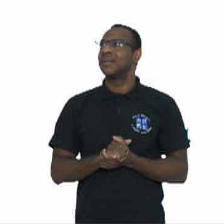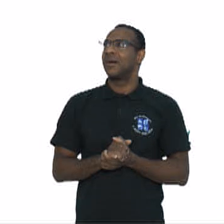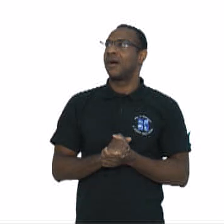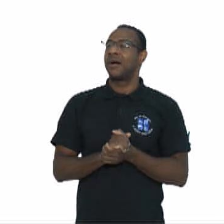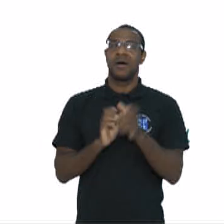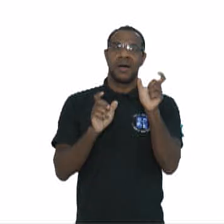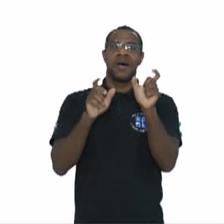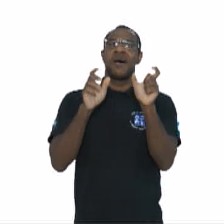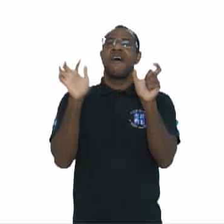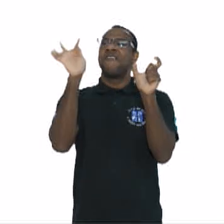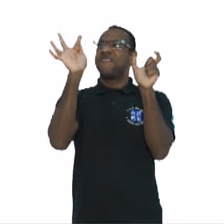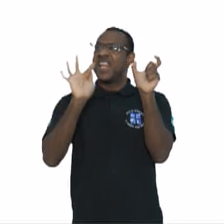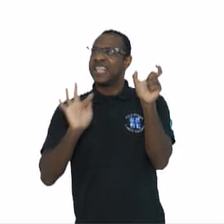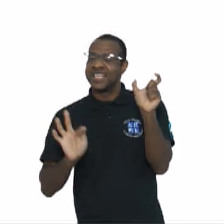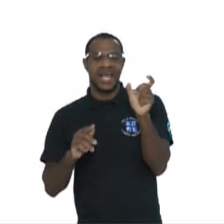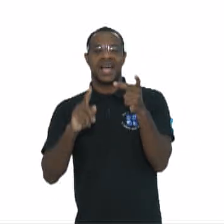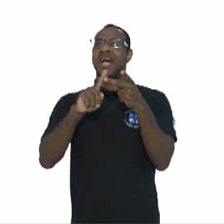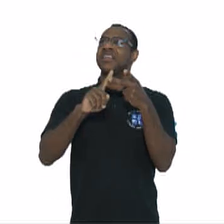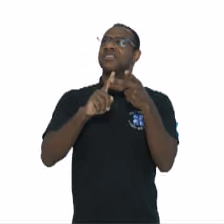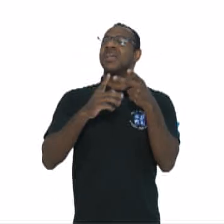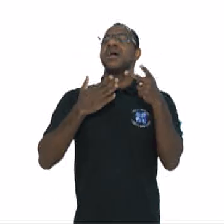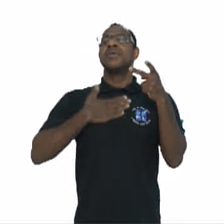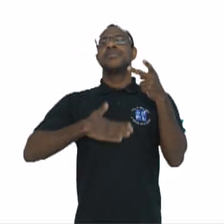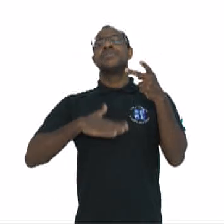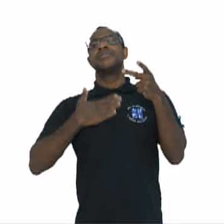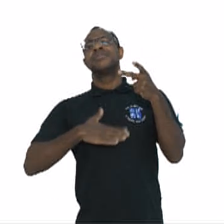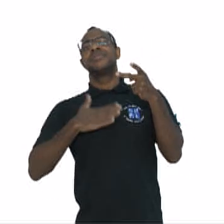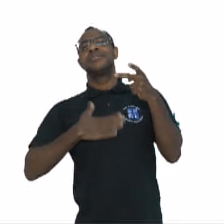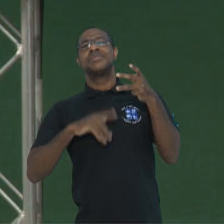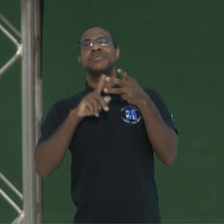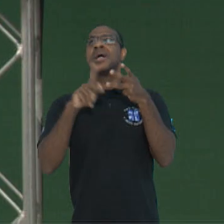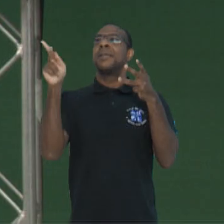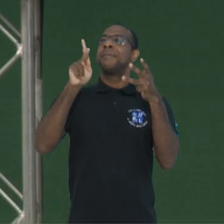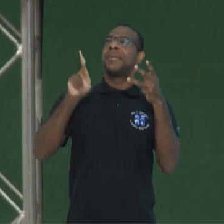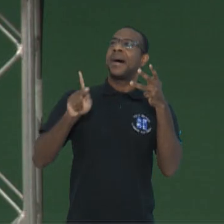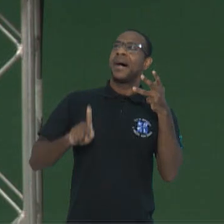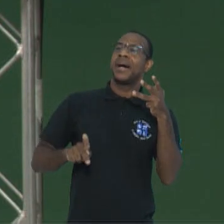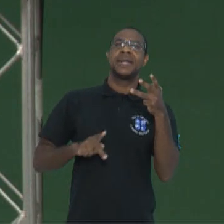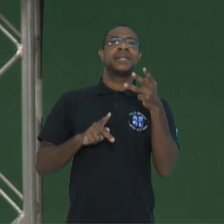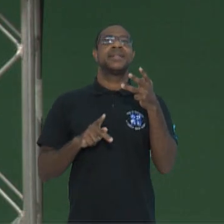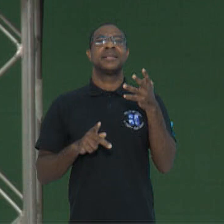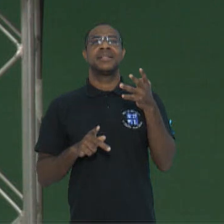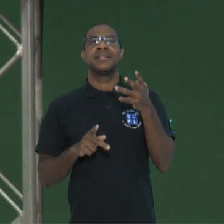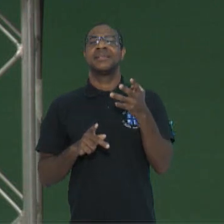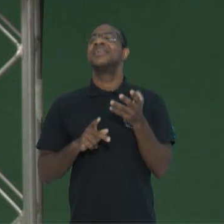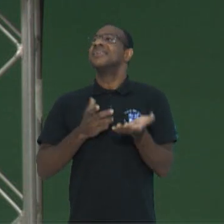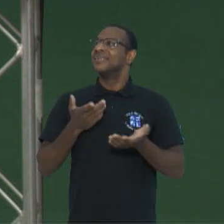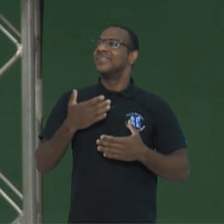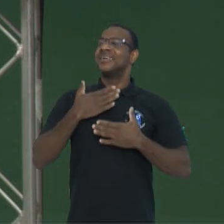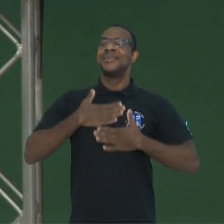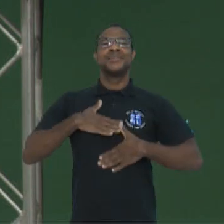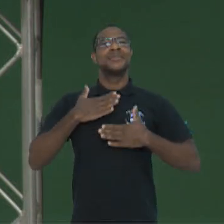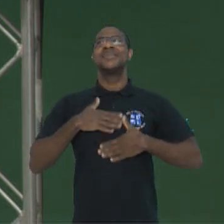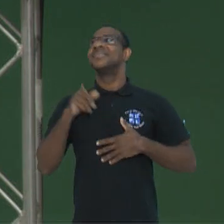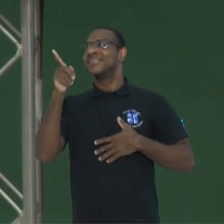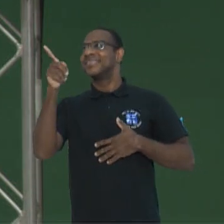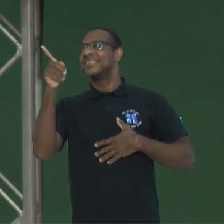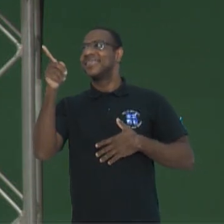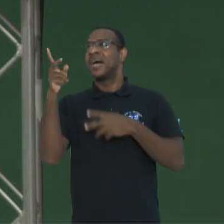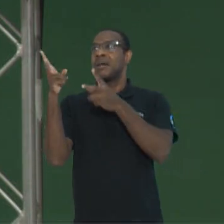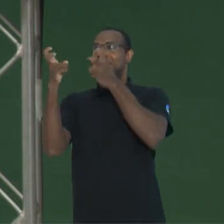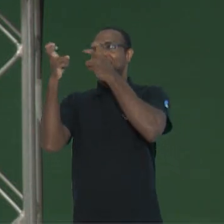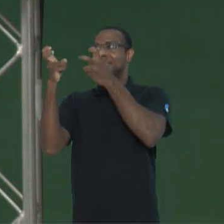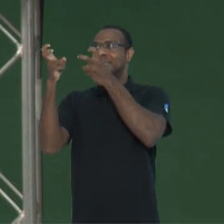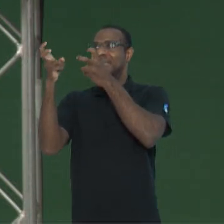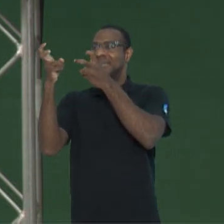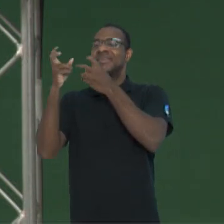Felicidade, relaxamento, tranquilidade, paz, né? Quando nós observamos, podemos ter esses vocabulários.